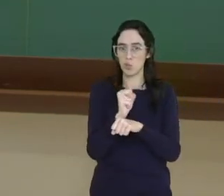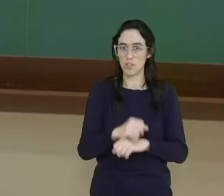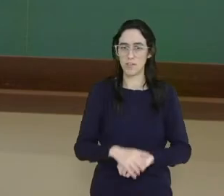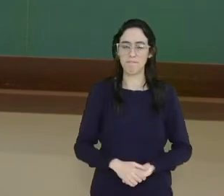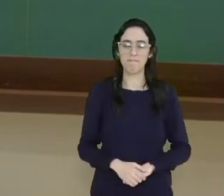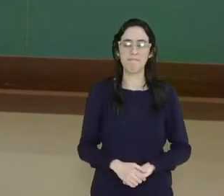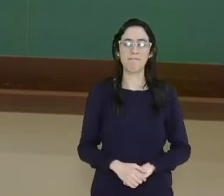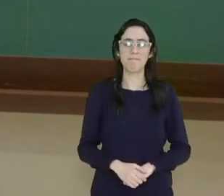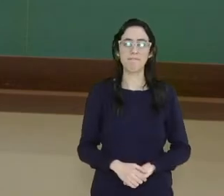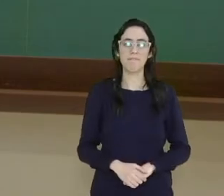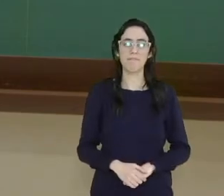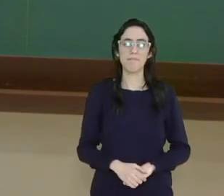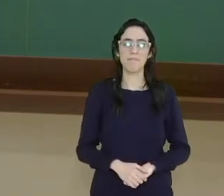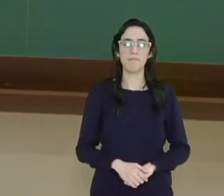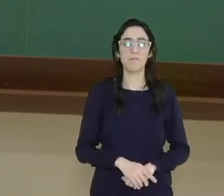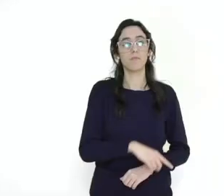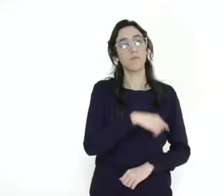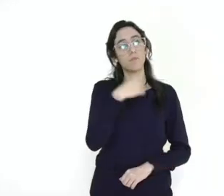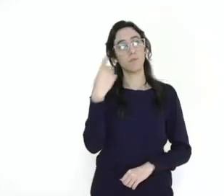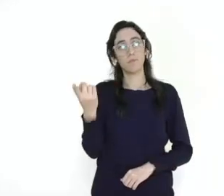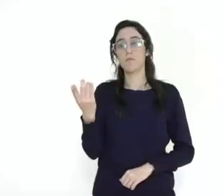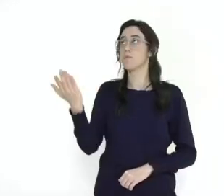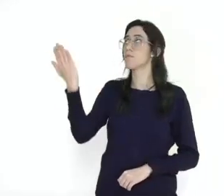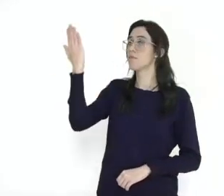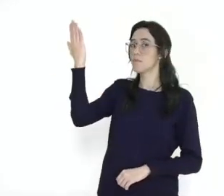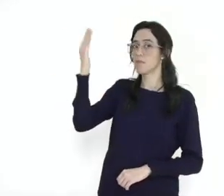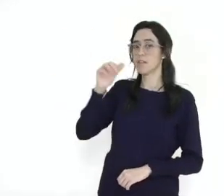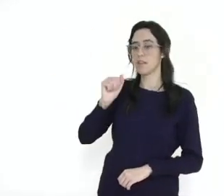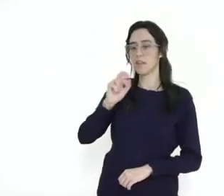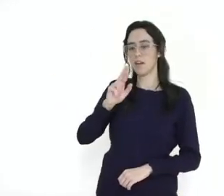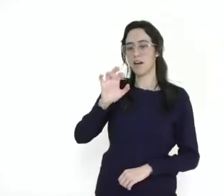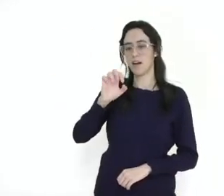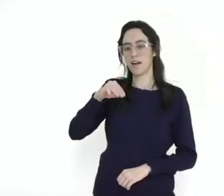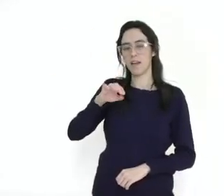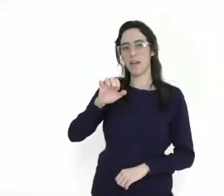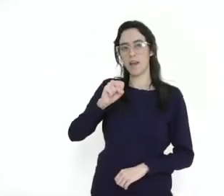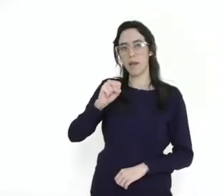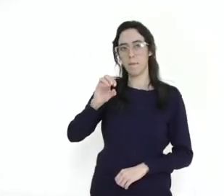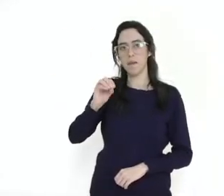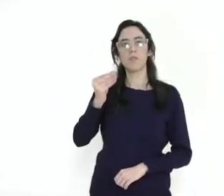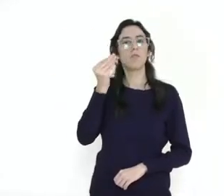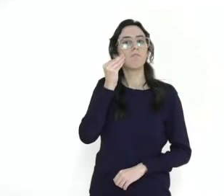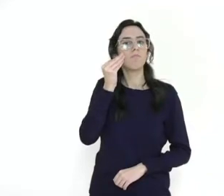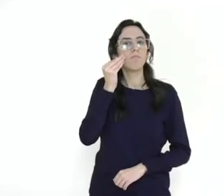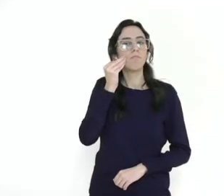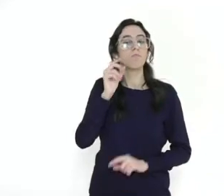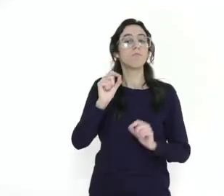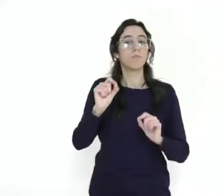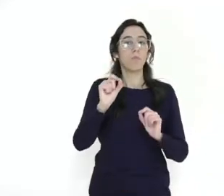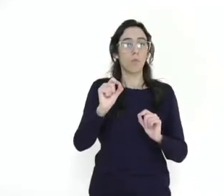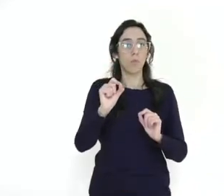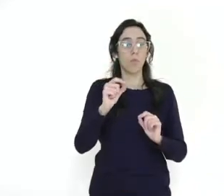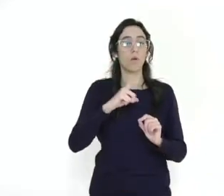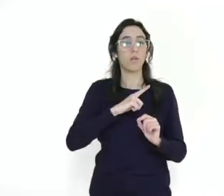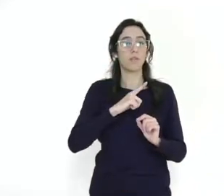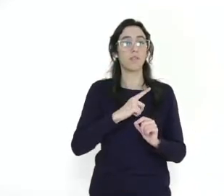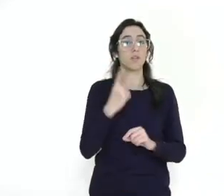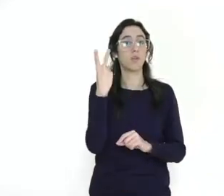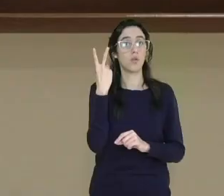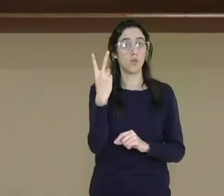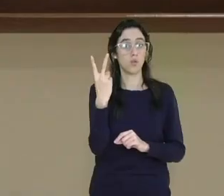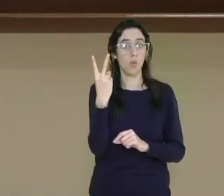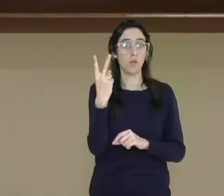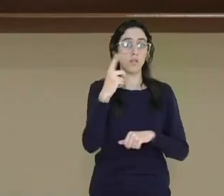segundos. Já no arremesso, o movimento é executado em 2 partes,